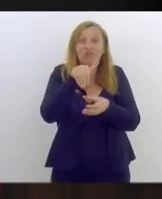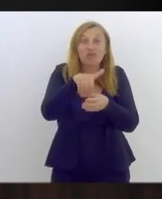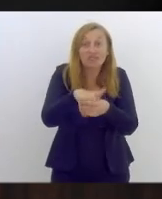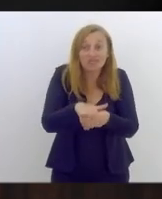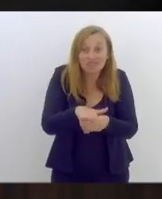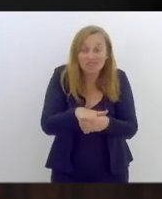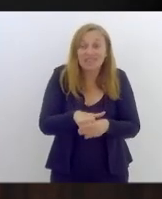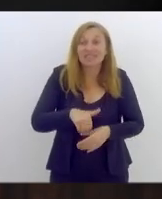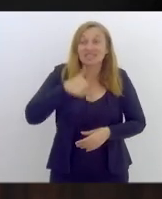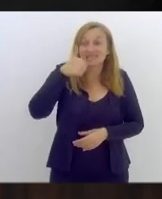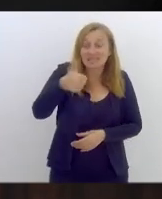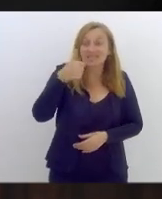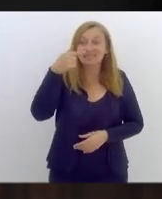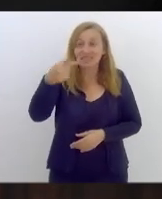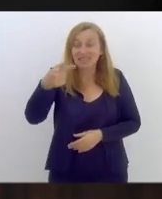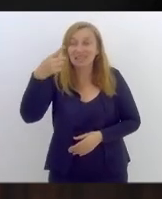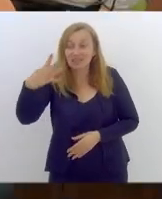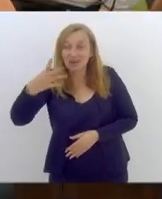por